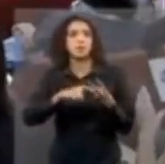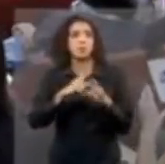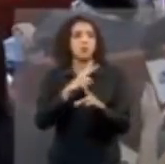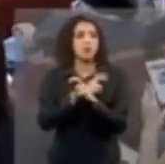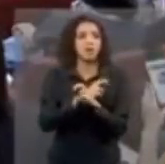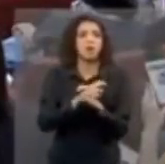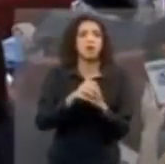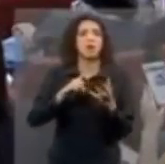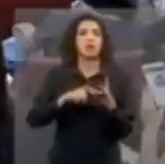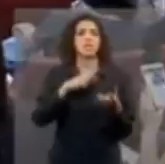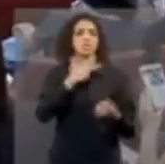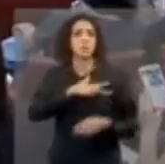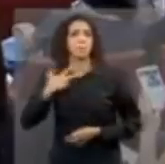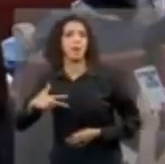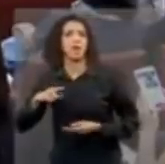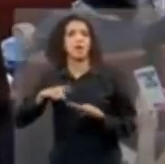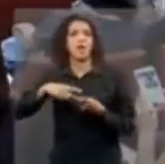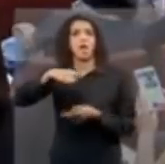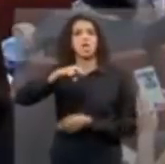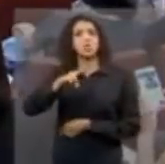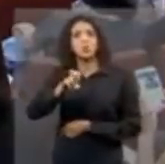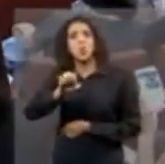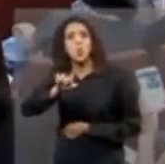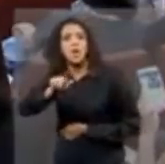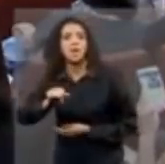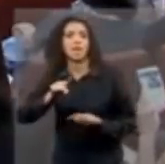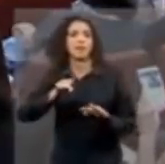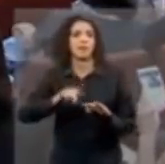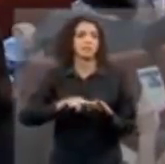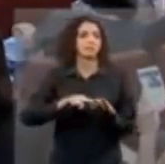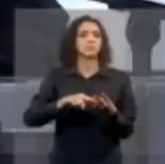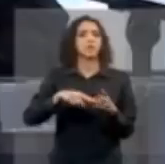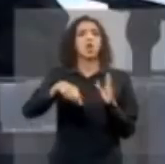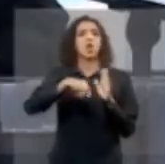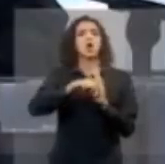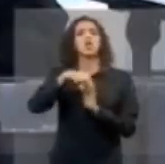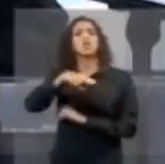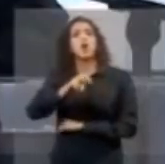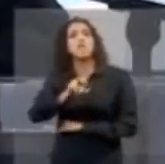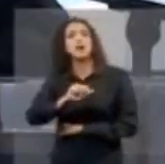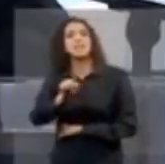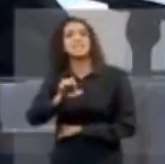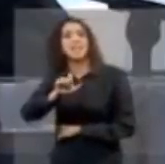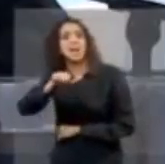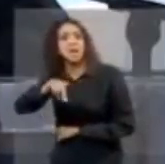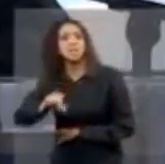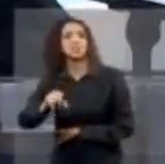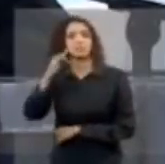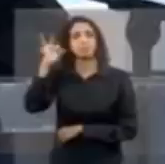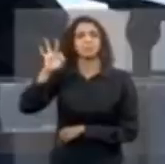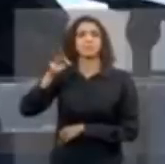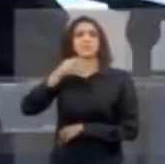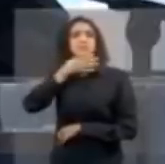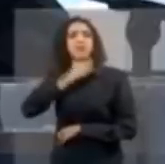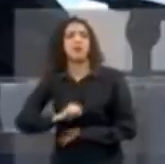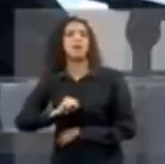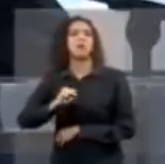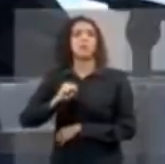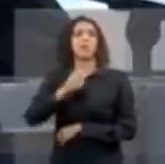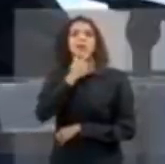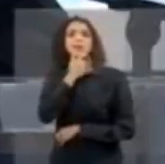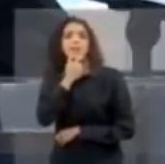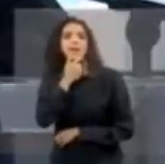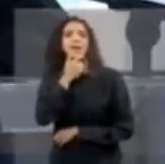Ucrânia, Islândia, Dinamarca, Noruega, Turcomenistão, Nova Zelândia, Coreia do Sul, França, Israel, Grécia,